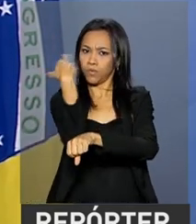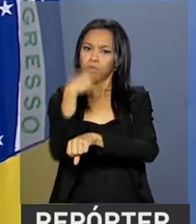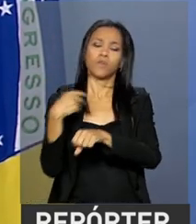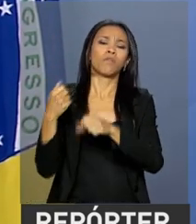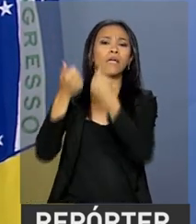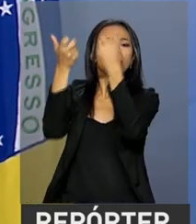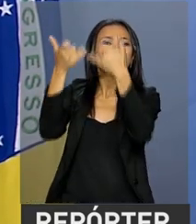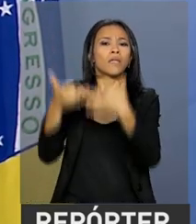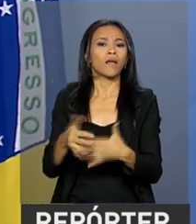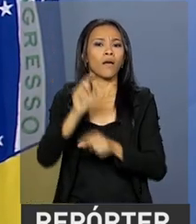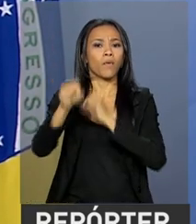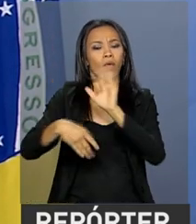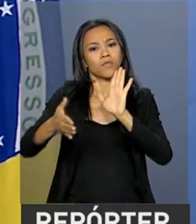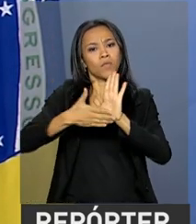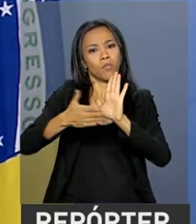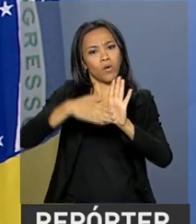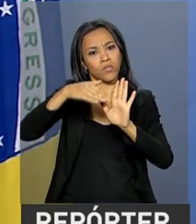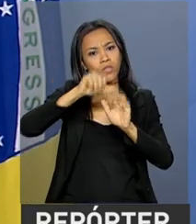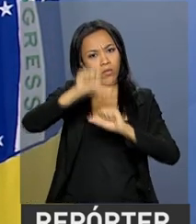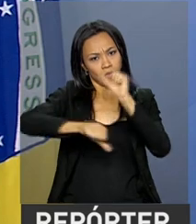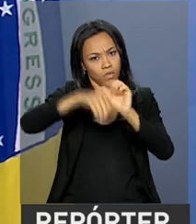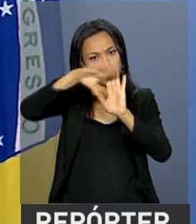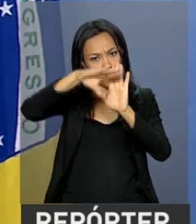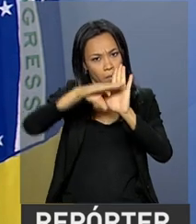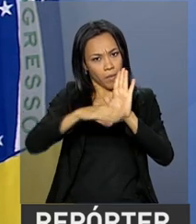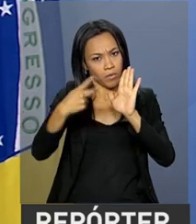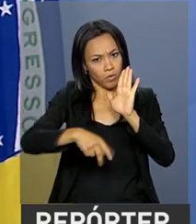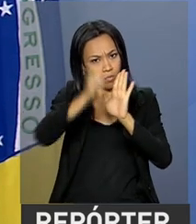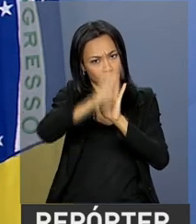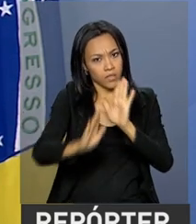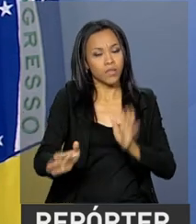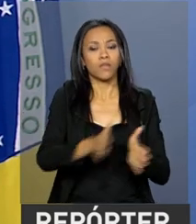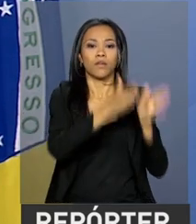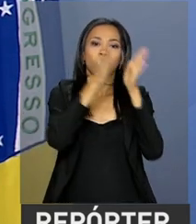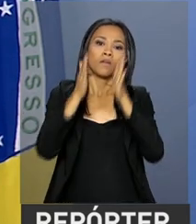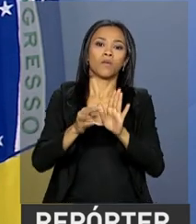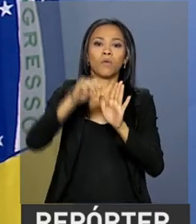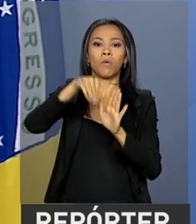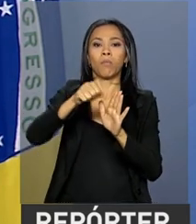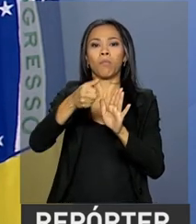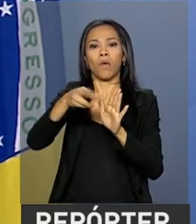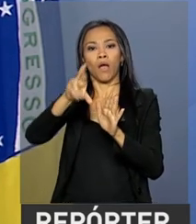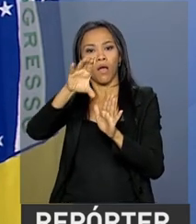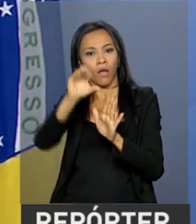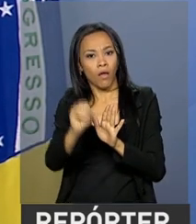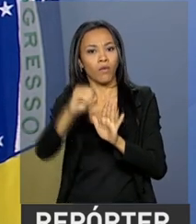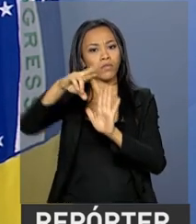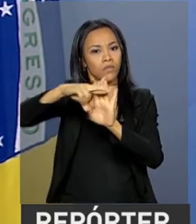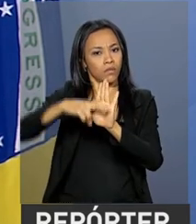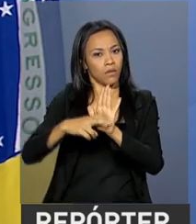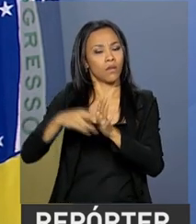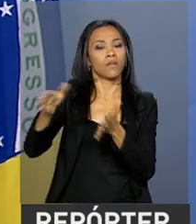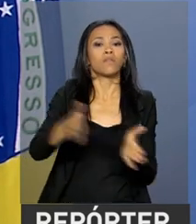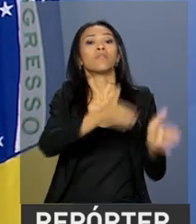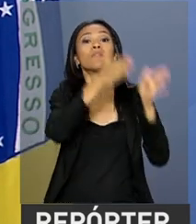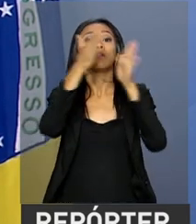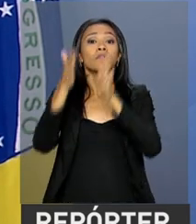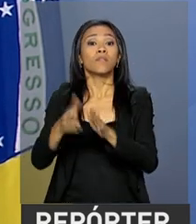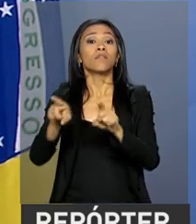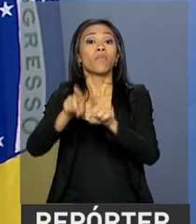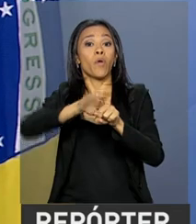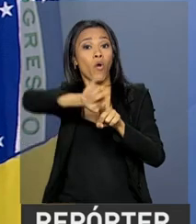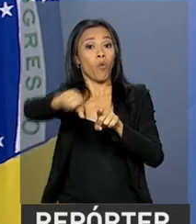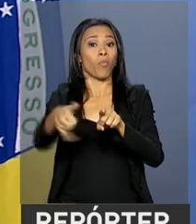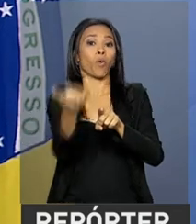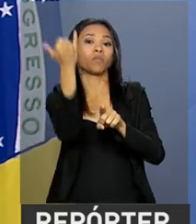reformas que modernizam a economia brasileira, sobre marcos regulatórios mais racionais e previsíveis e sobre as oportunidades